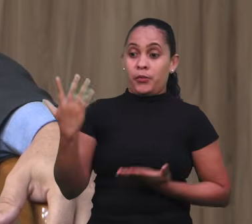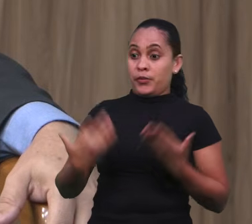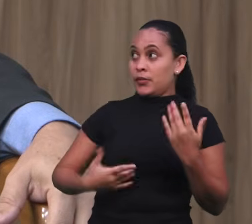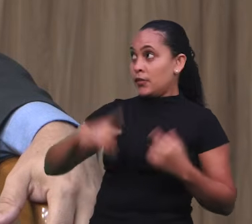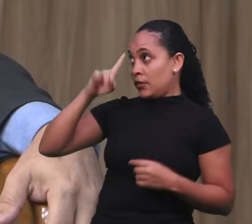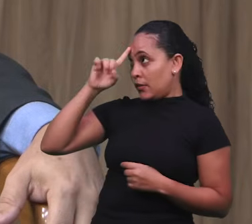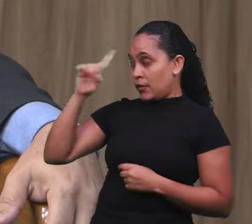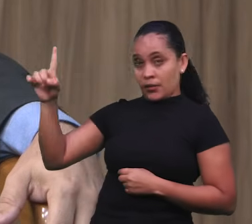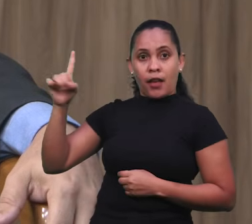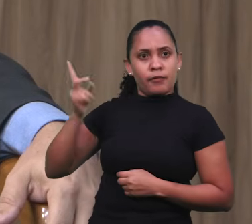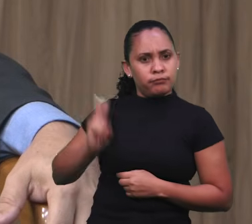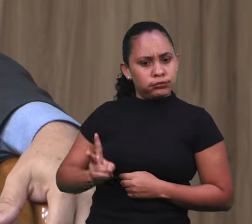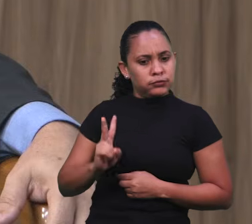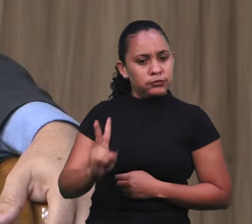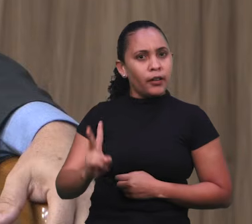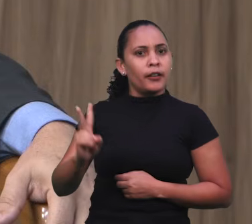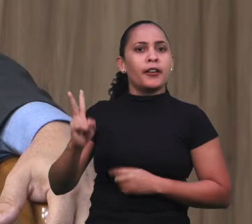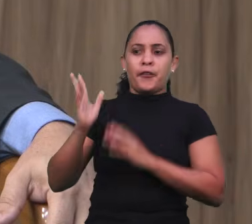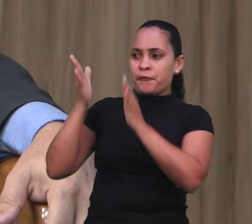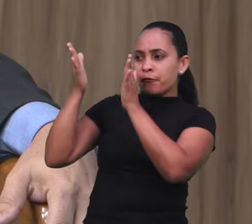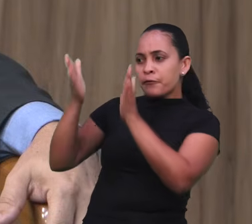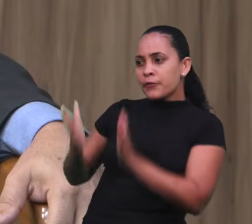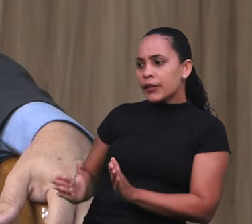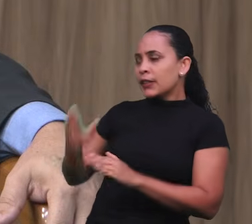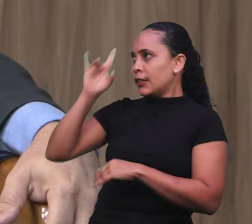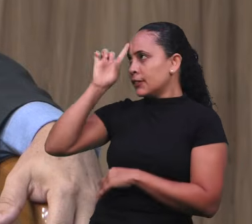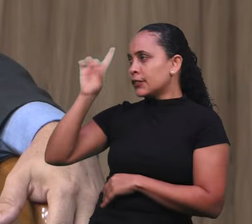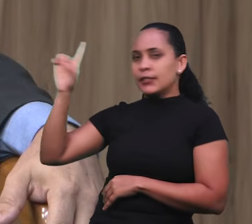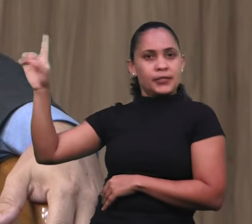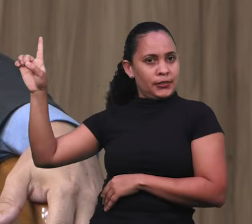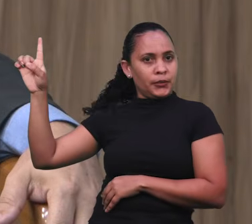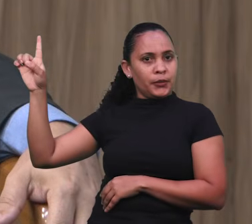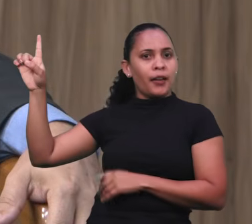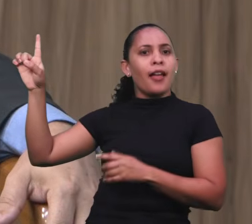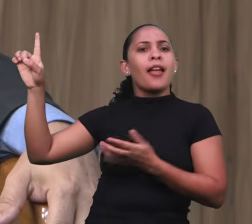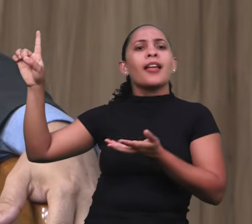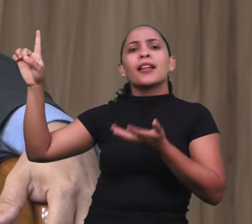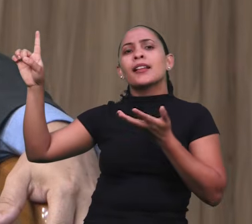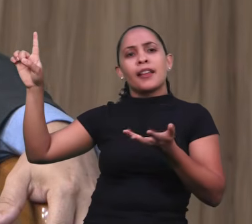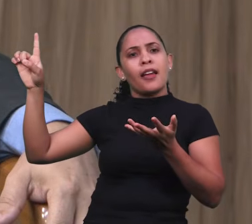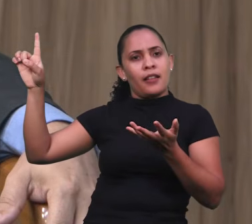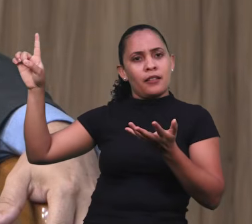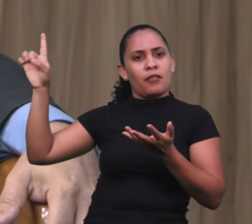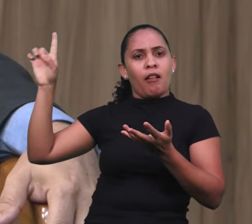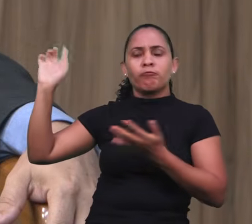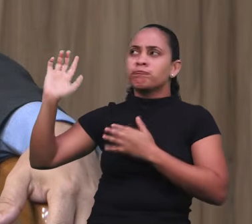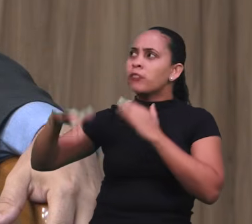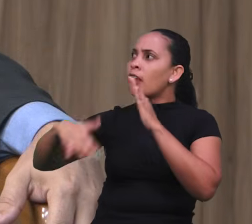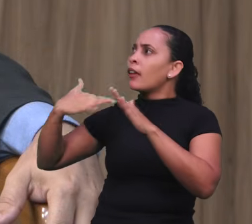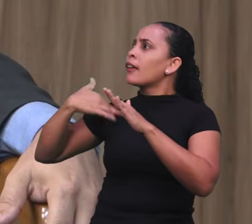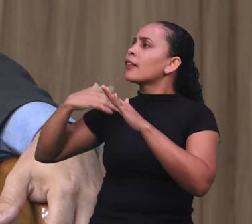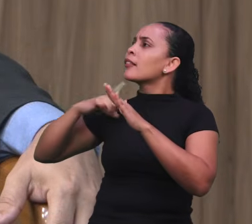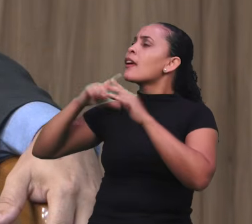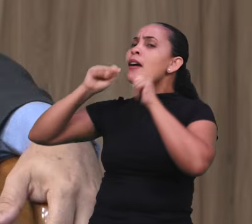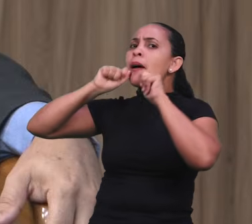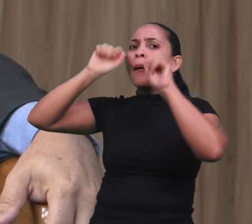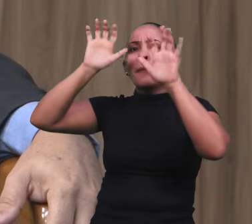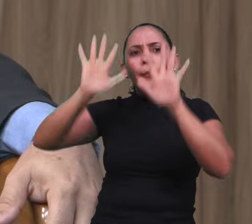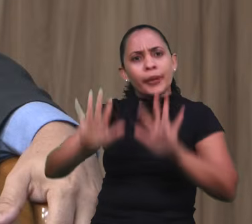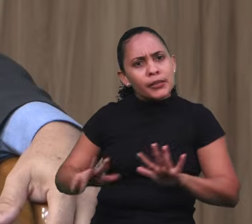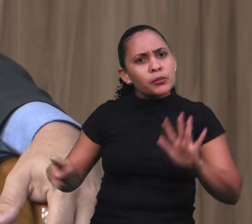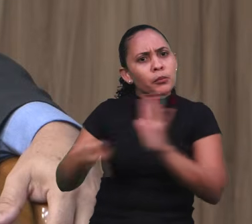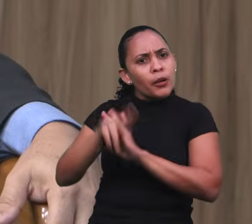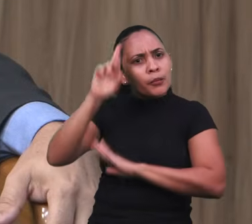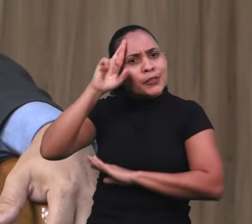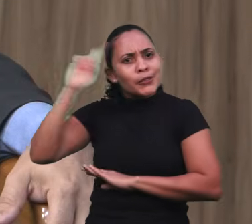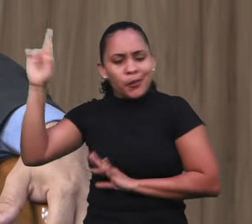servo que persevera na fidelidade ao Senhor, ele só tem a prosperar e a receber as bênçãos que Deus